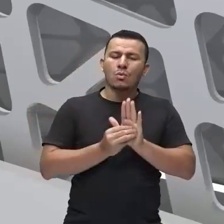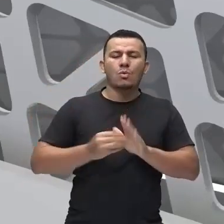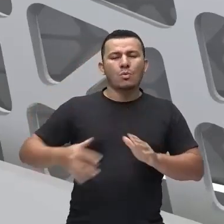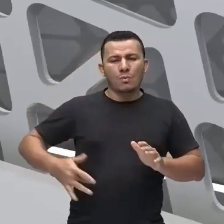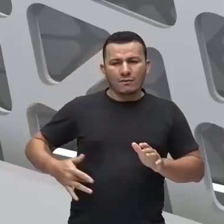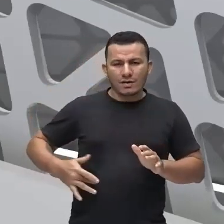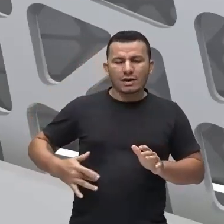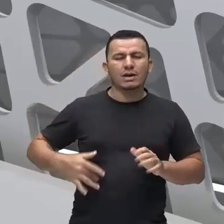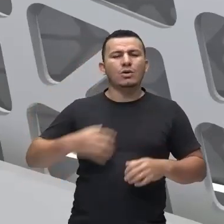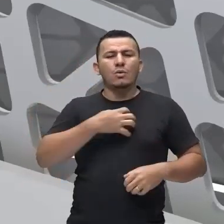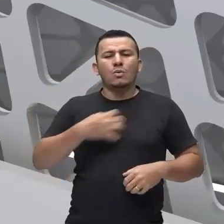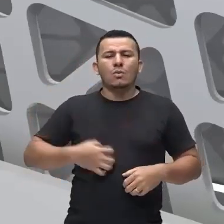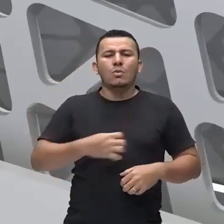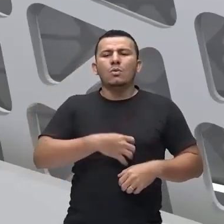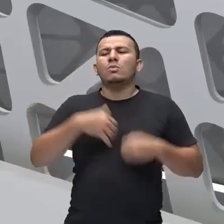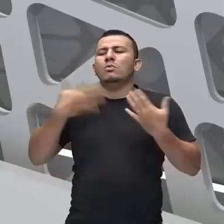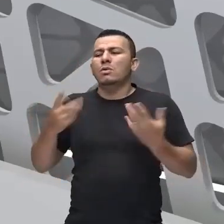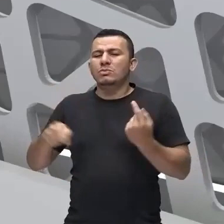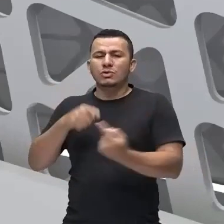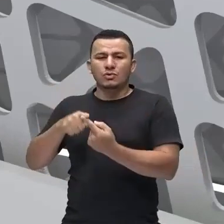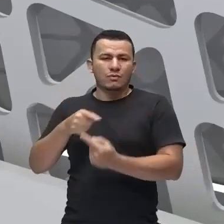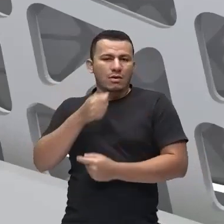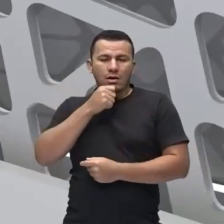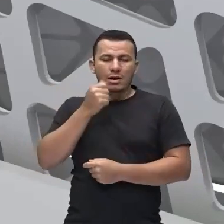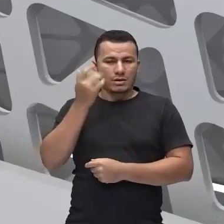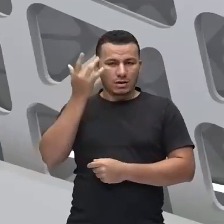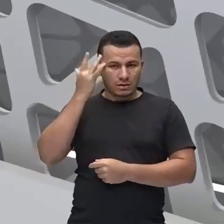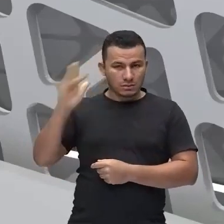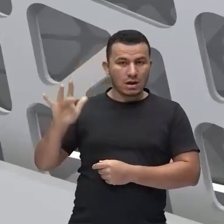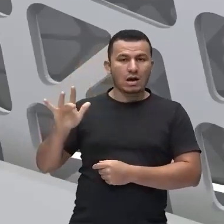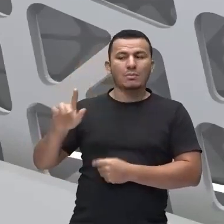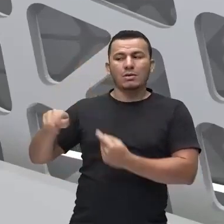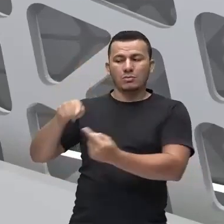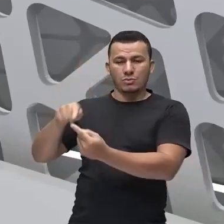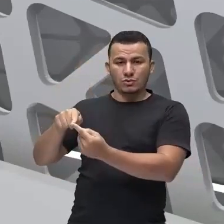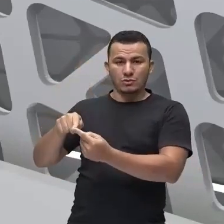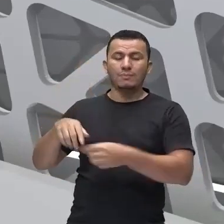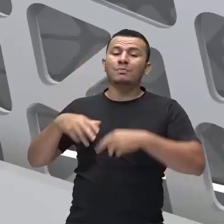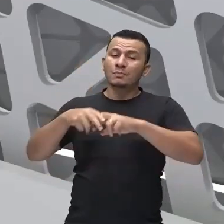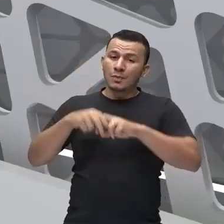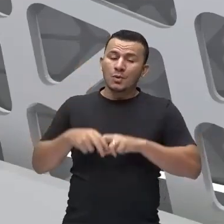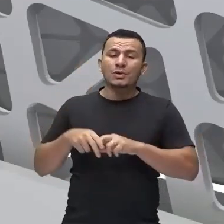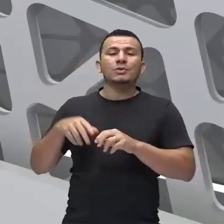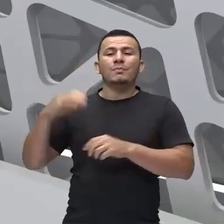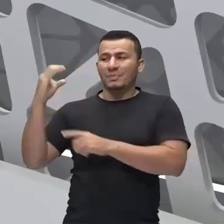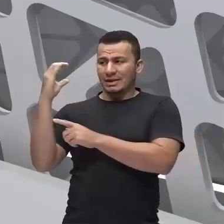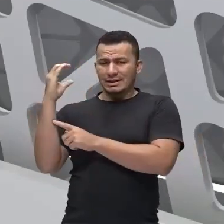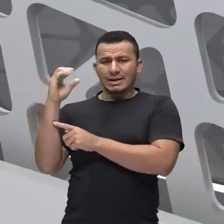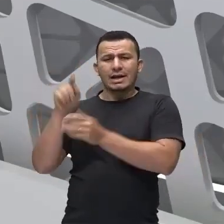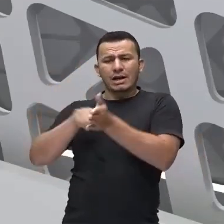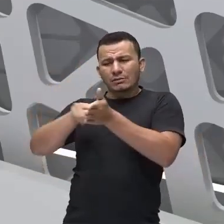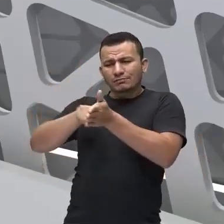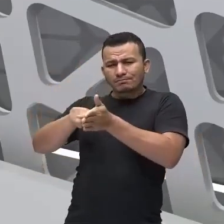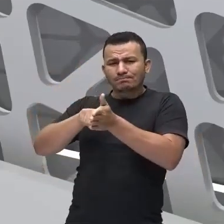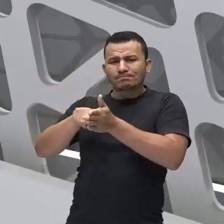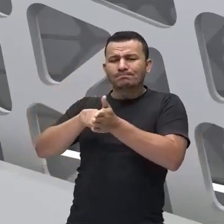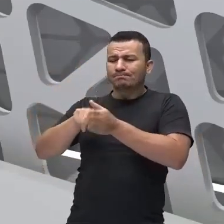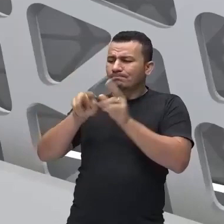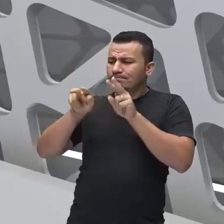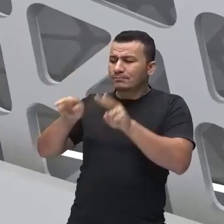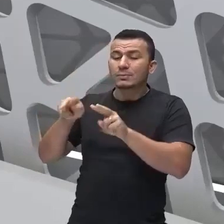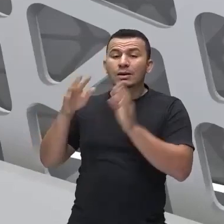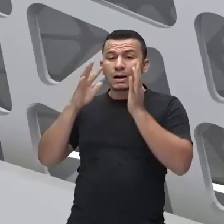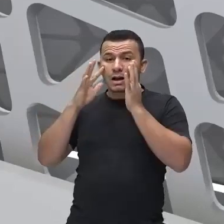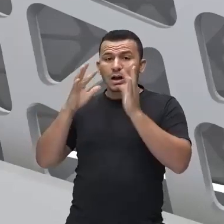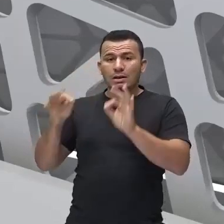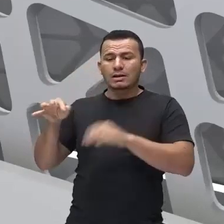fígado, células hepáticas. É nesse momento que a ciência olha com muito mais atenção